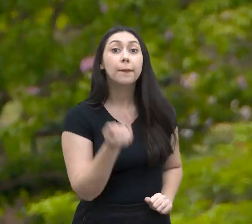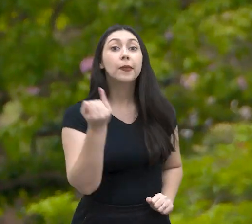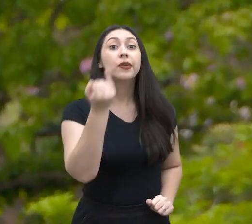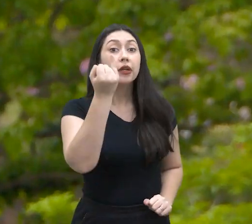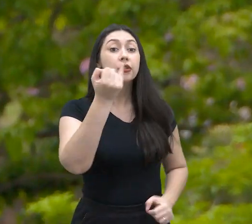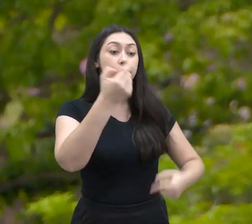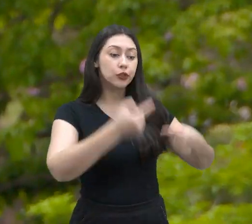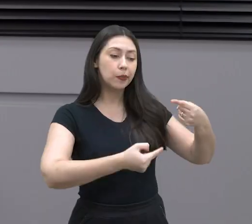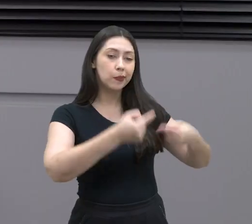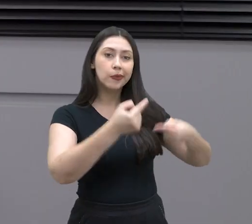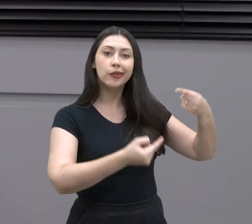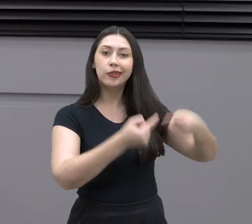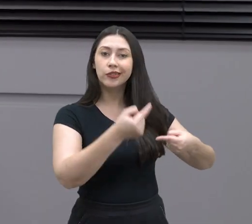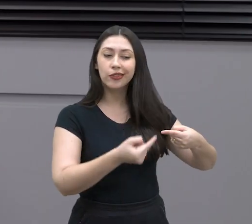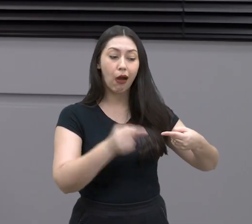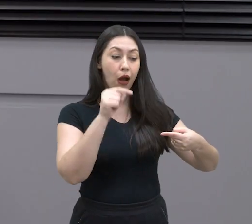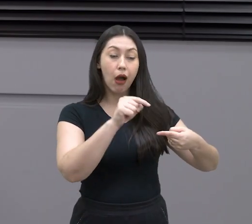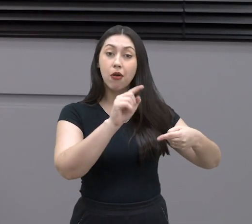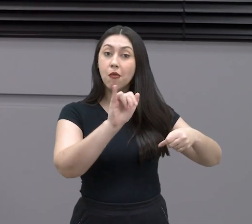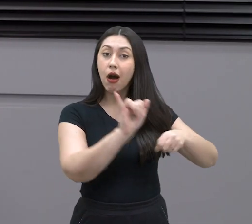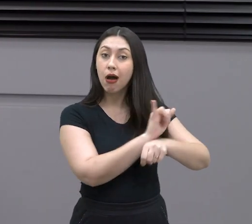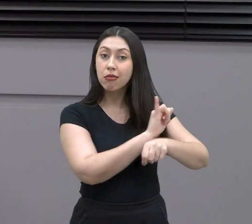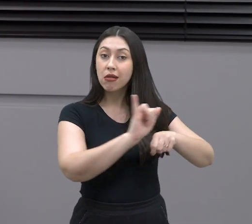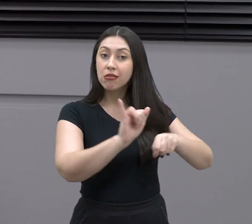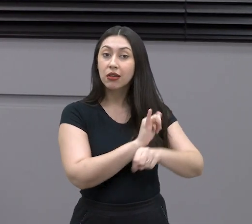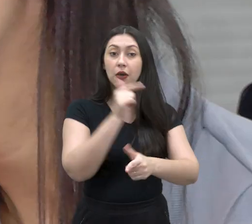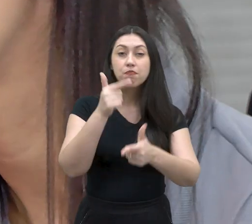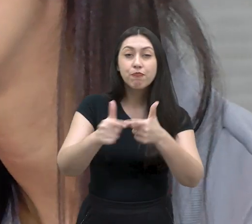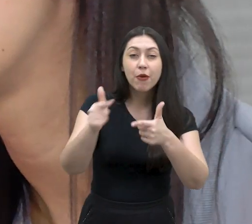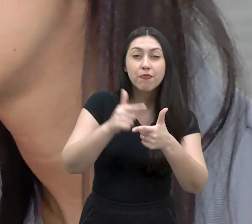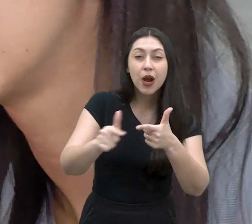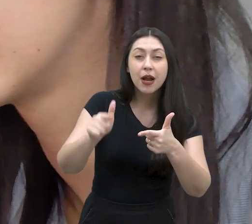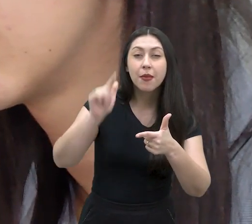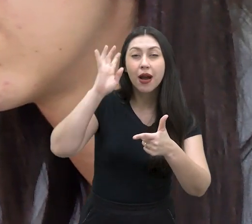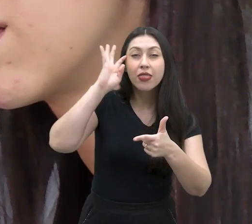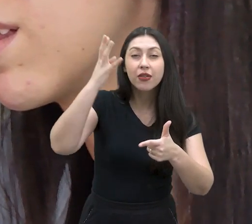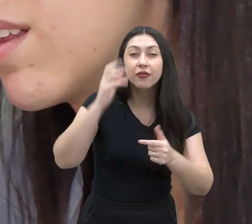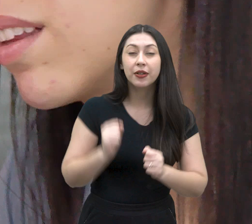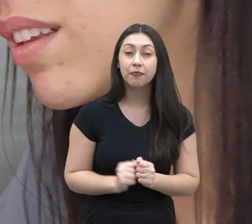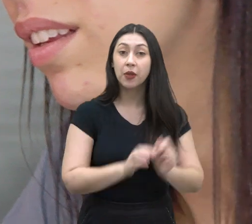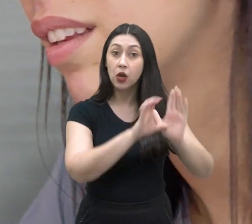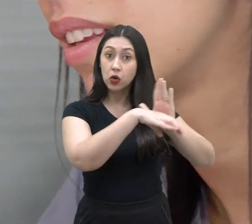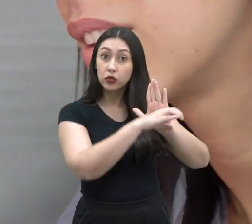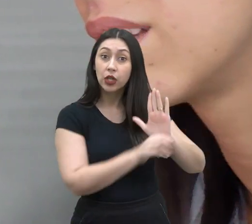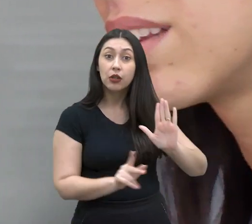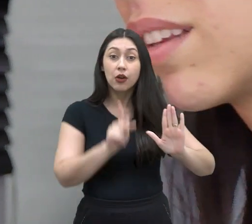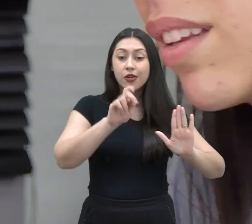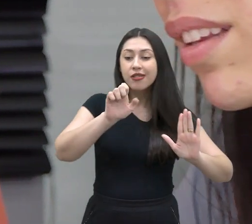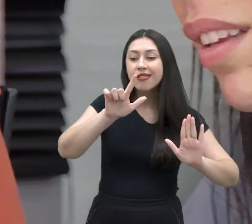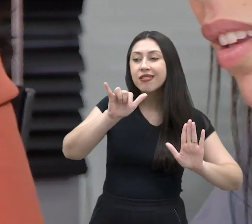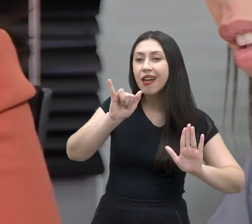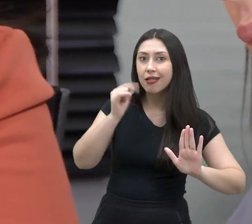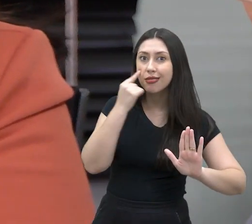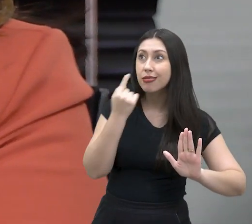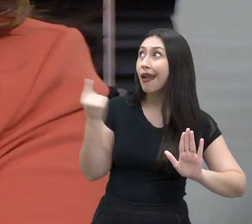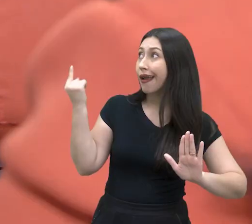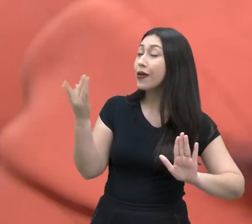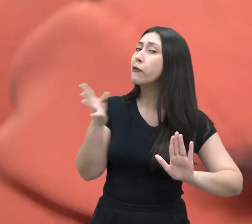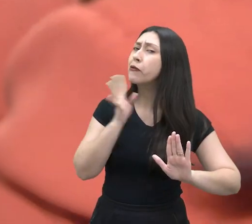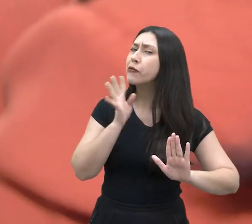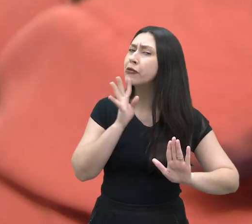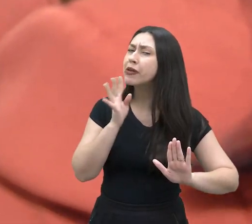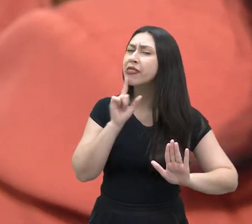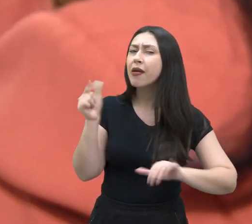resolução de conflitos. Conceito que a Kelly sabe bem como é. Ela é síndica profissional e faz a gestão de vários condomínios.